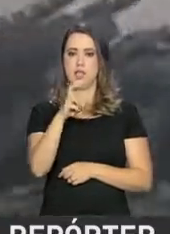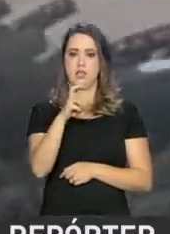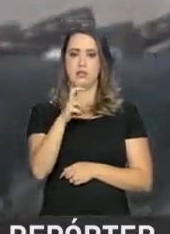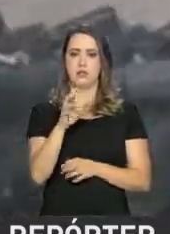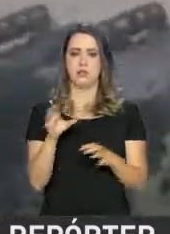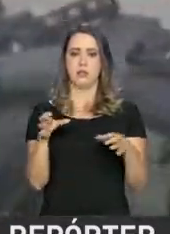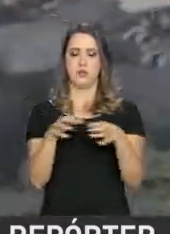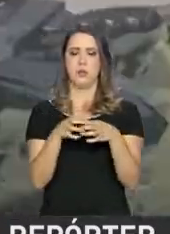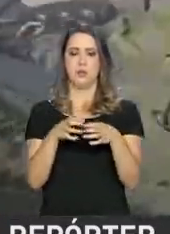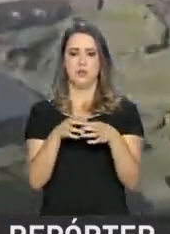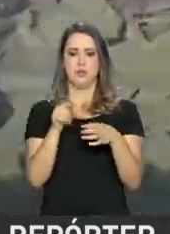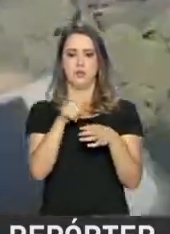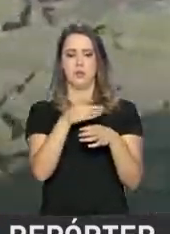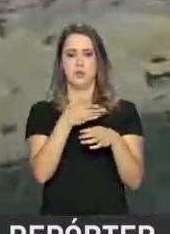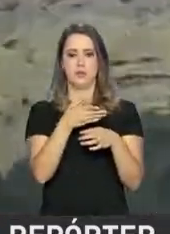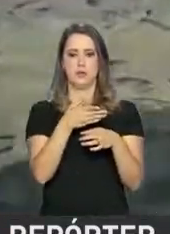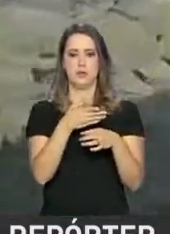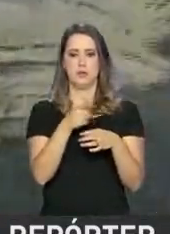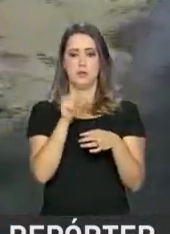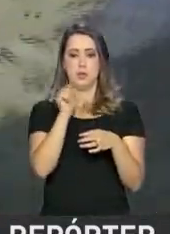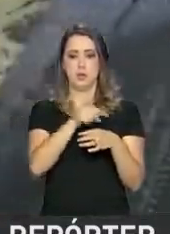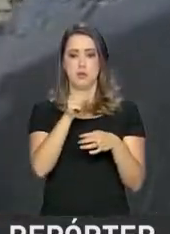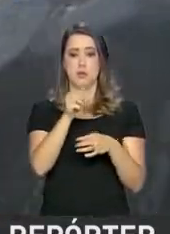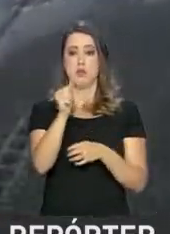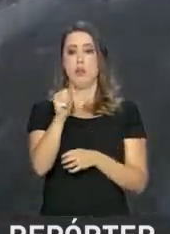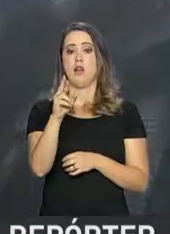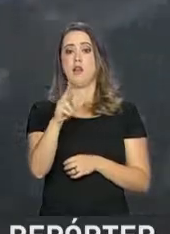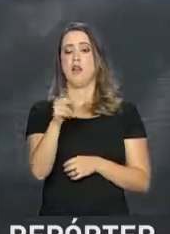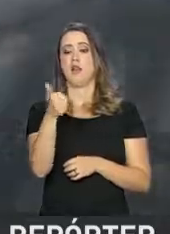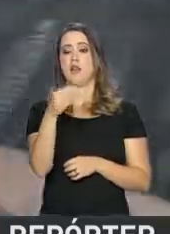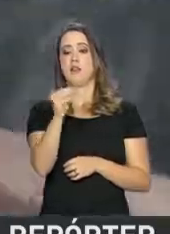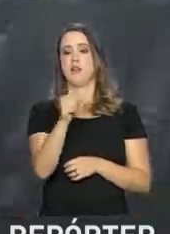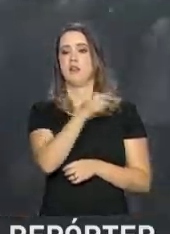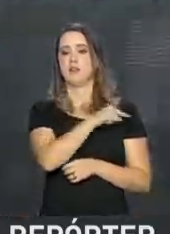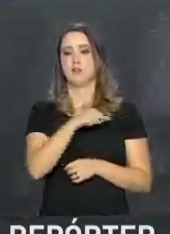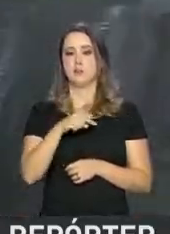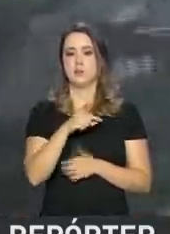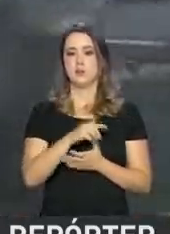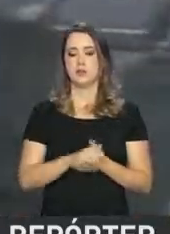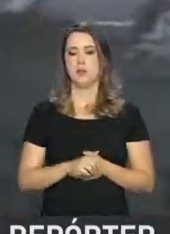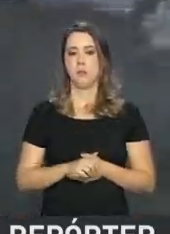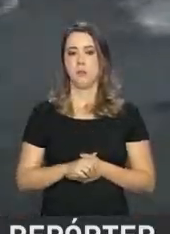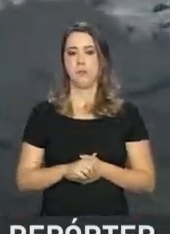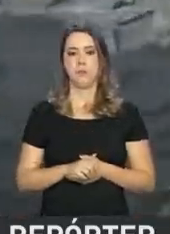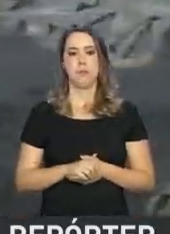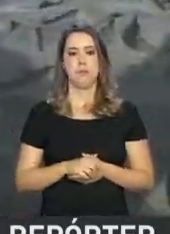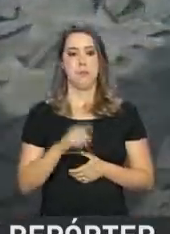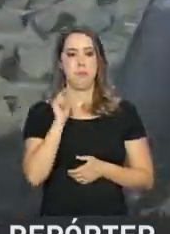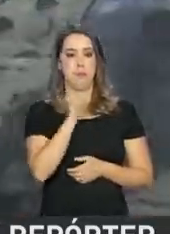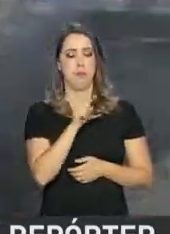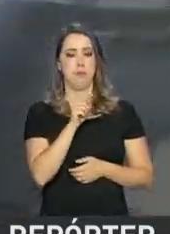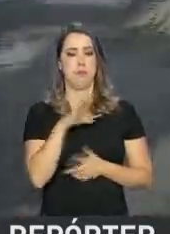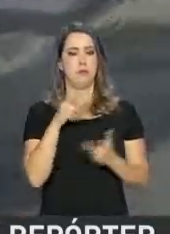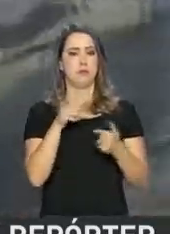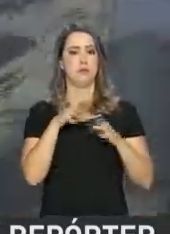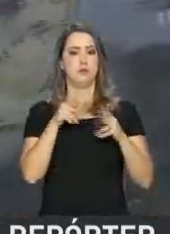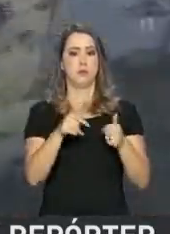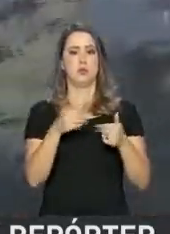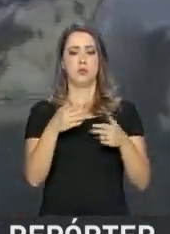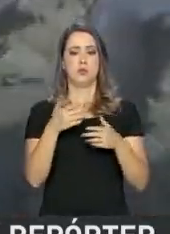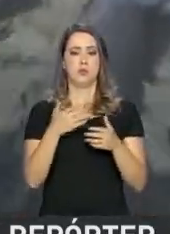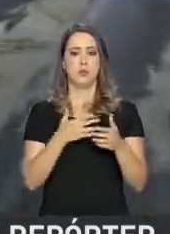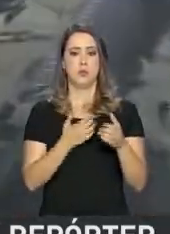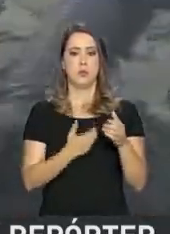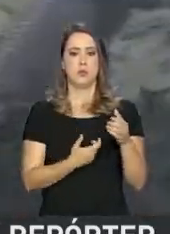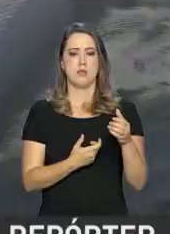aqui também está na sua casa 47 e 50 r 10 continuação dos r 10 então são todos os fuzis